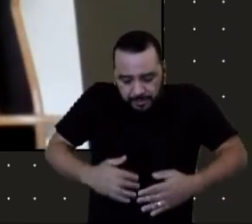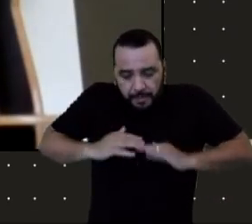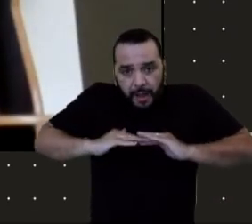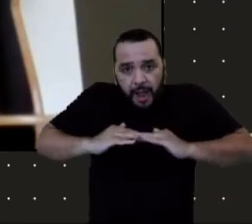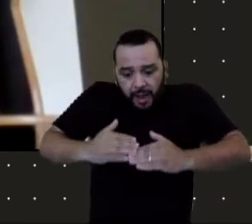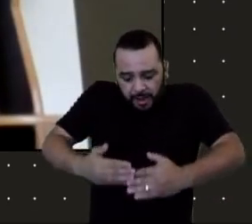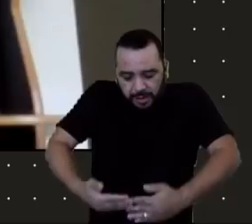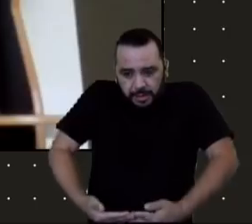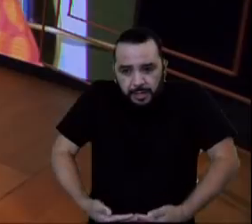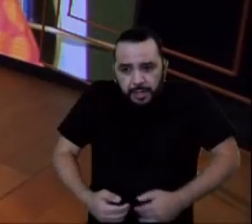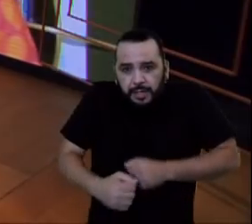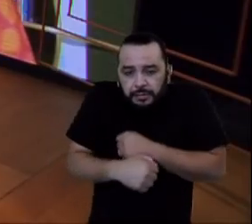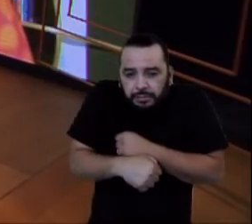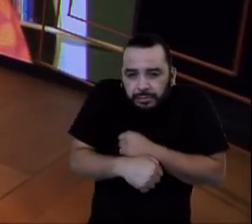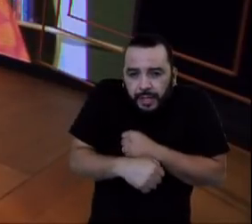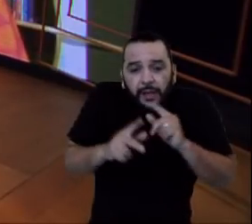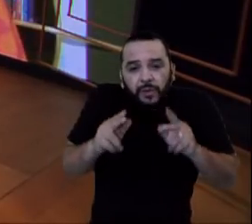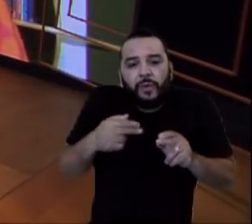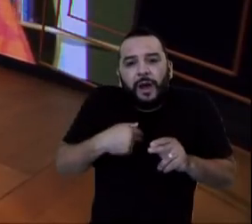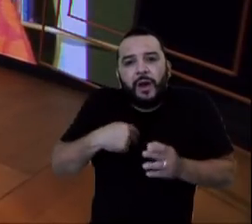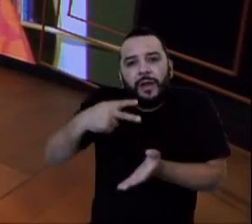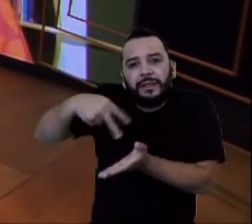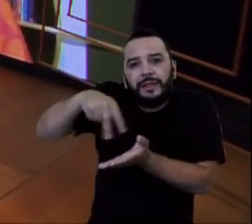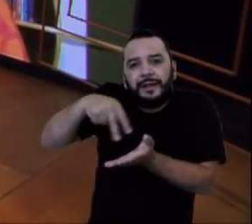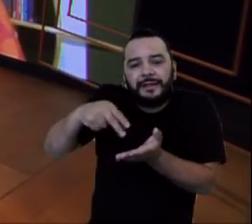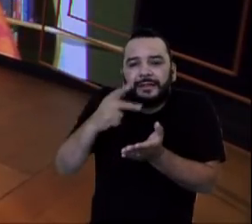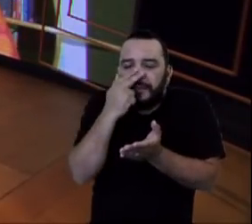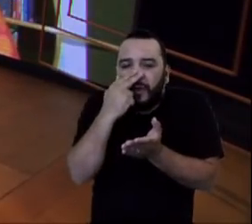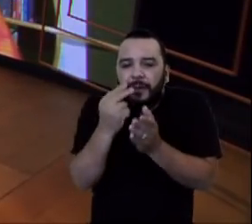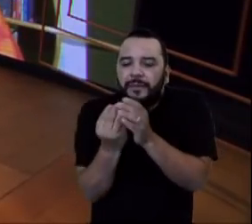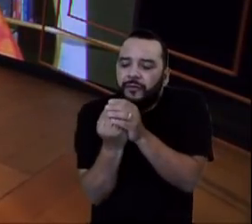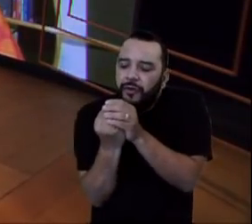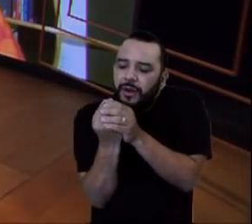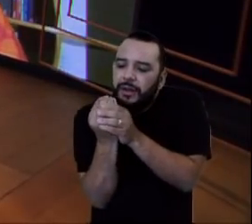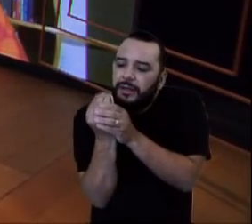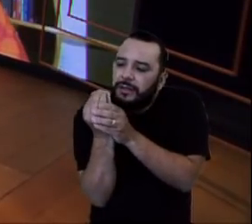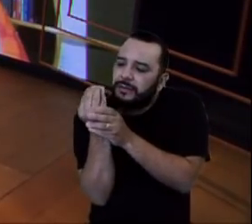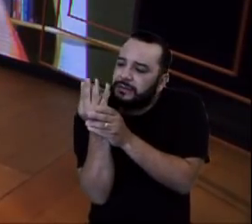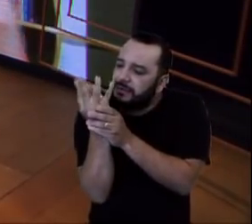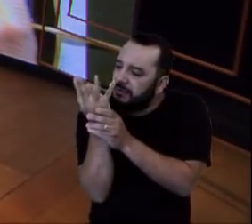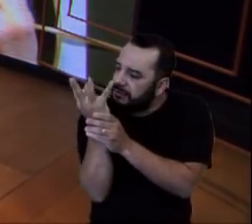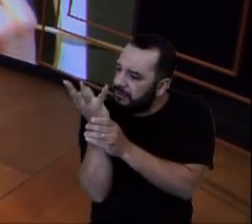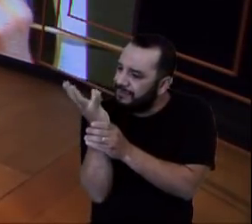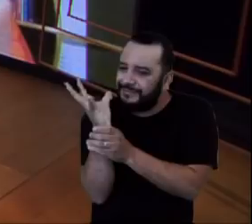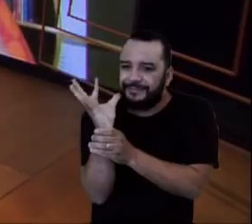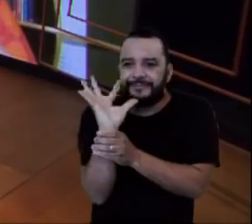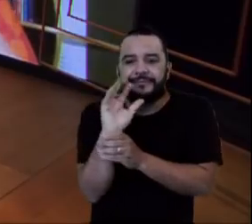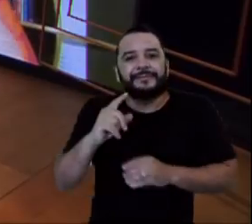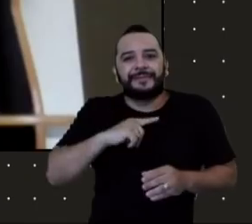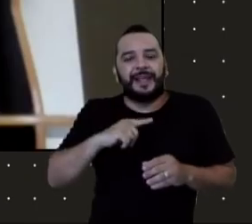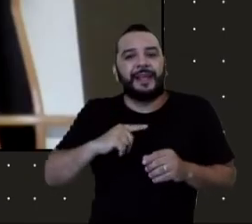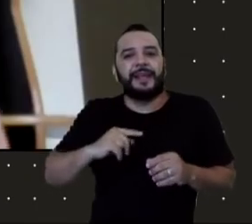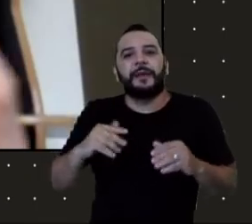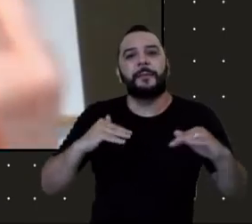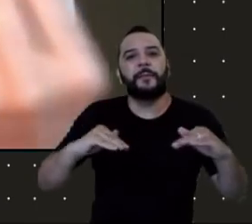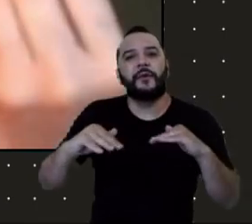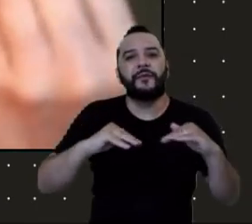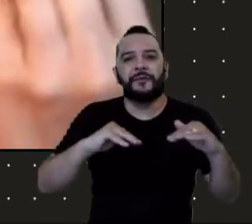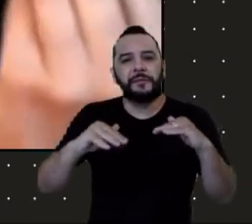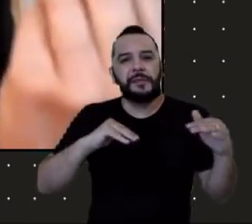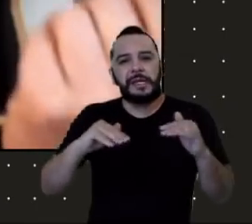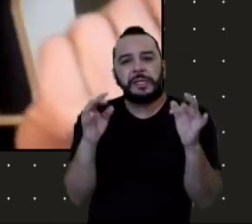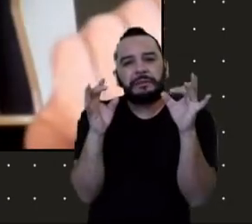ele é um dos grandes ícones do butô. Então, é uma dança que você faz em estado alterado de consciência. Ele diz que o